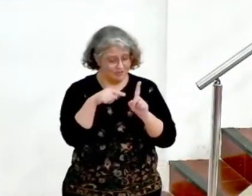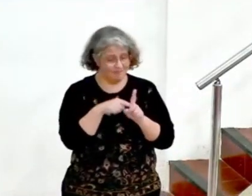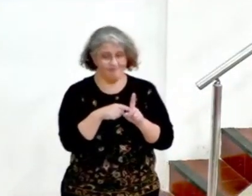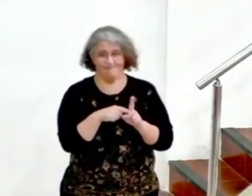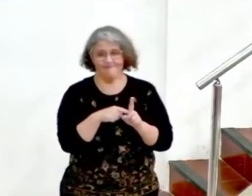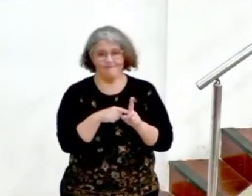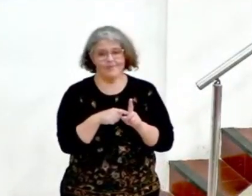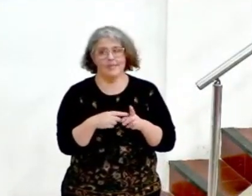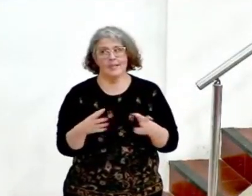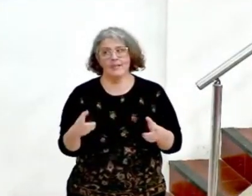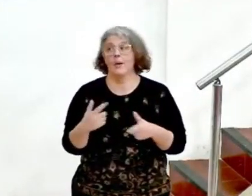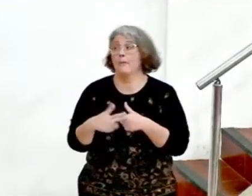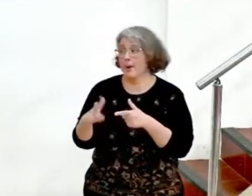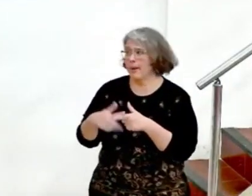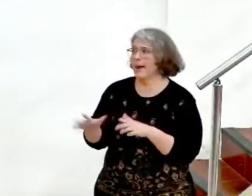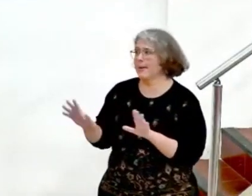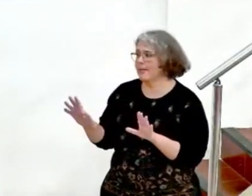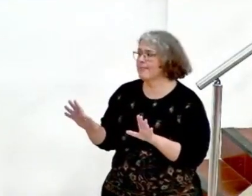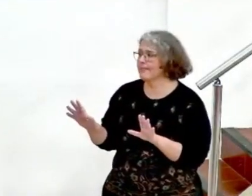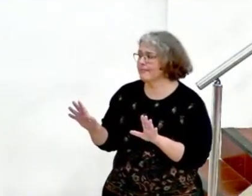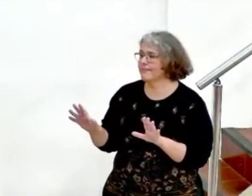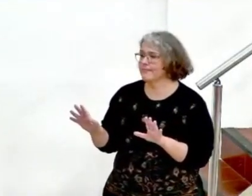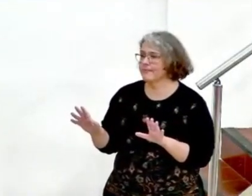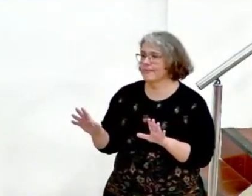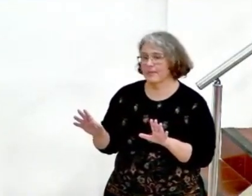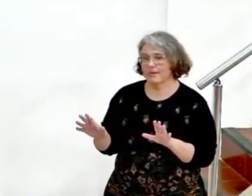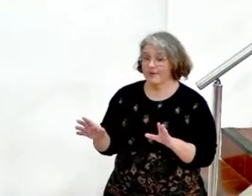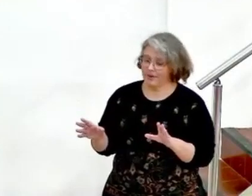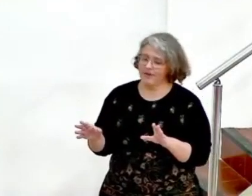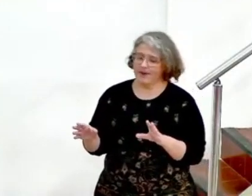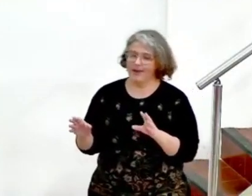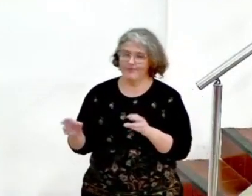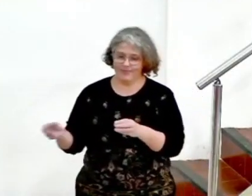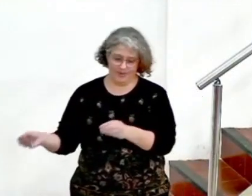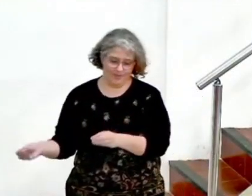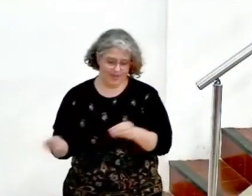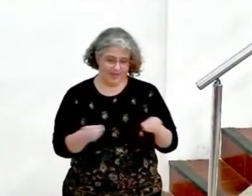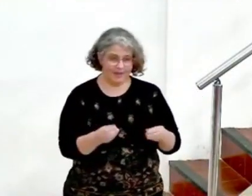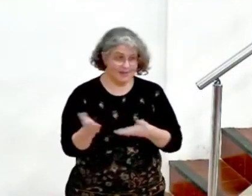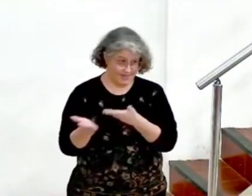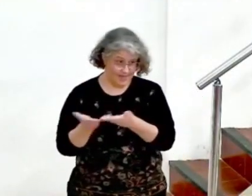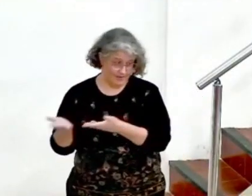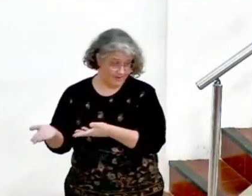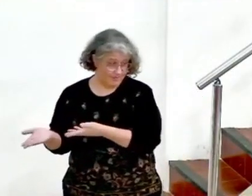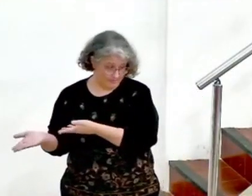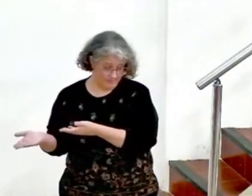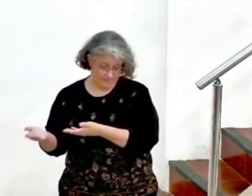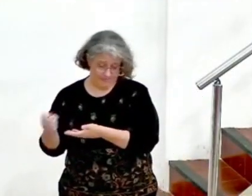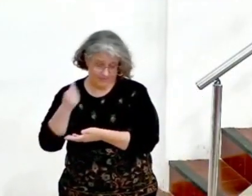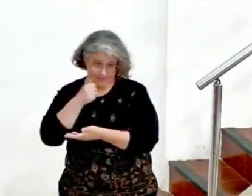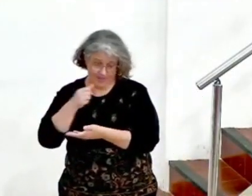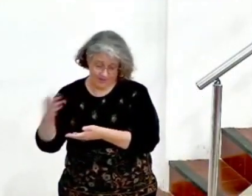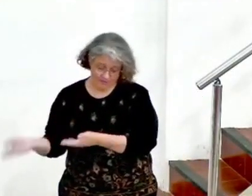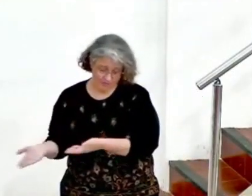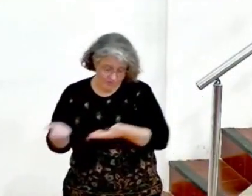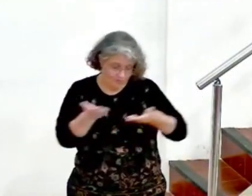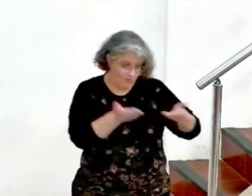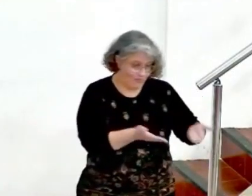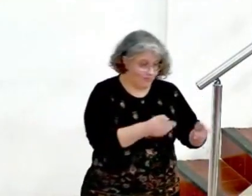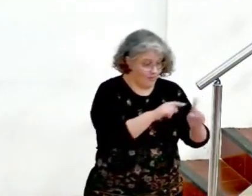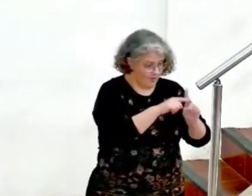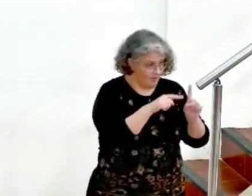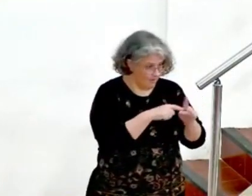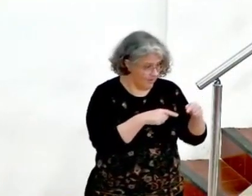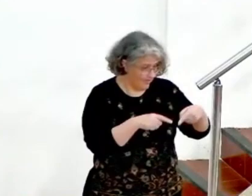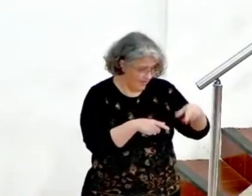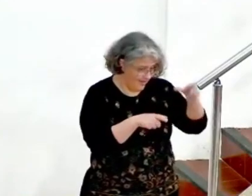resolver esse problema trazendo uma solução. Deita com a minha serva H. Pronto, você terá um filho. E assim ele fez.